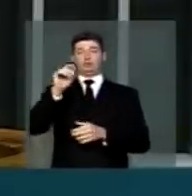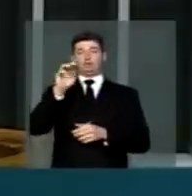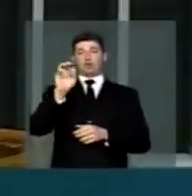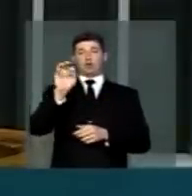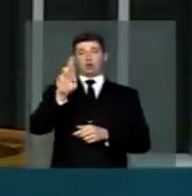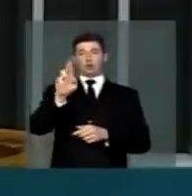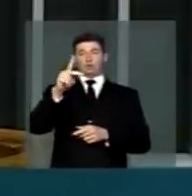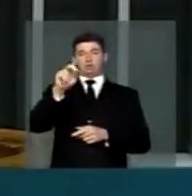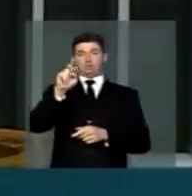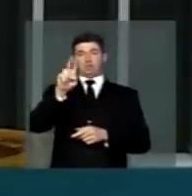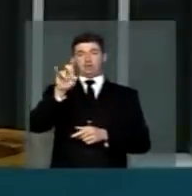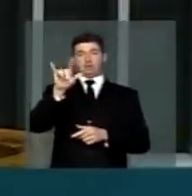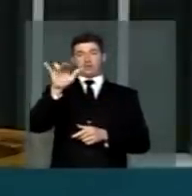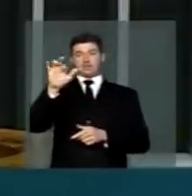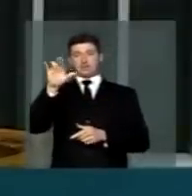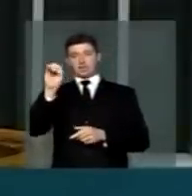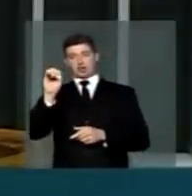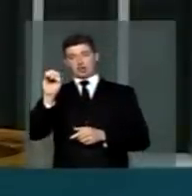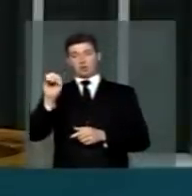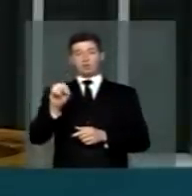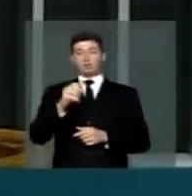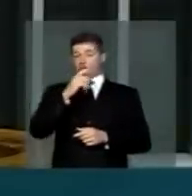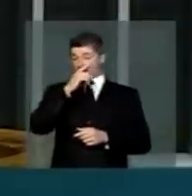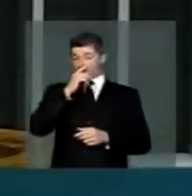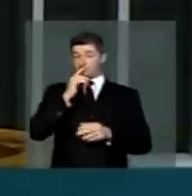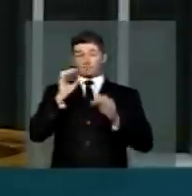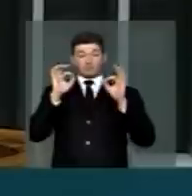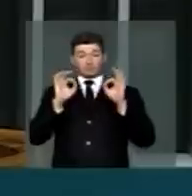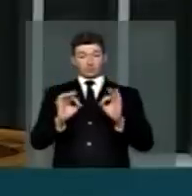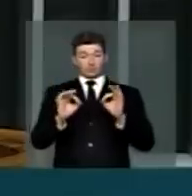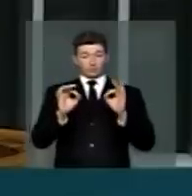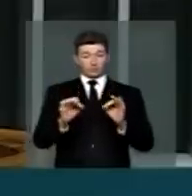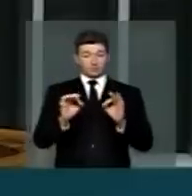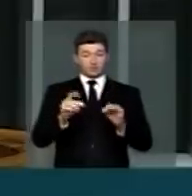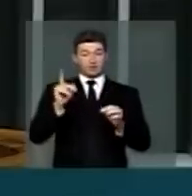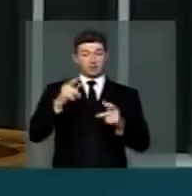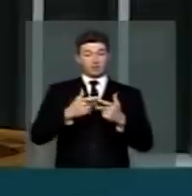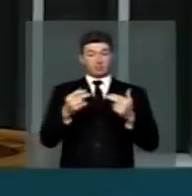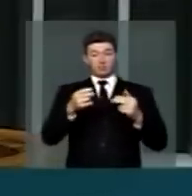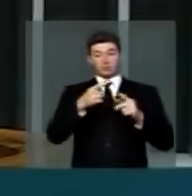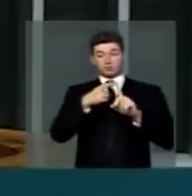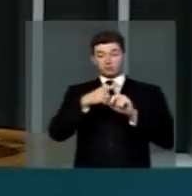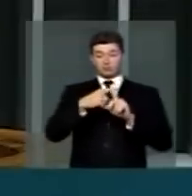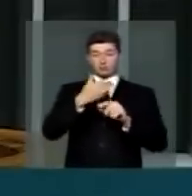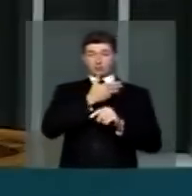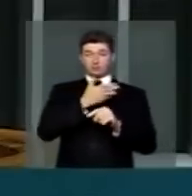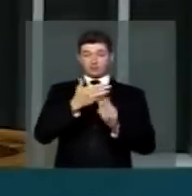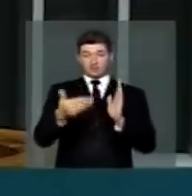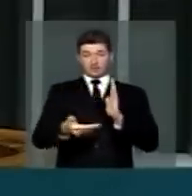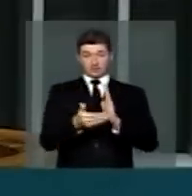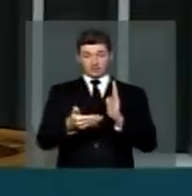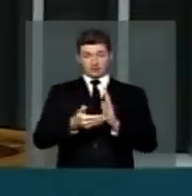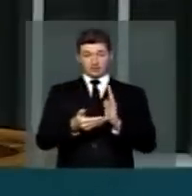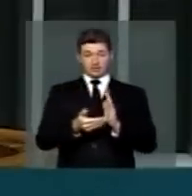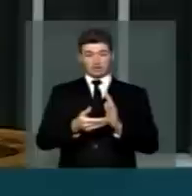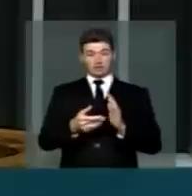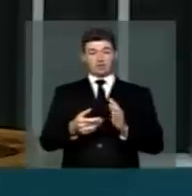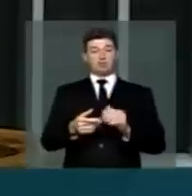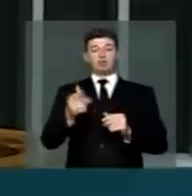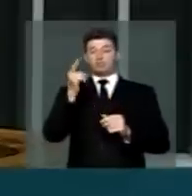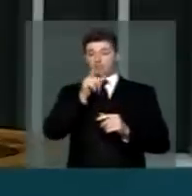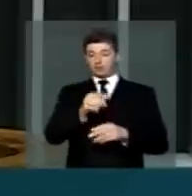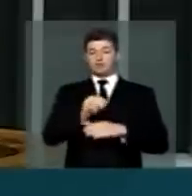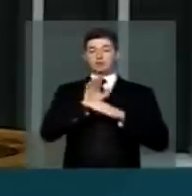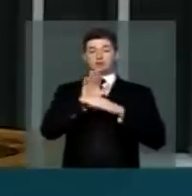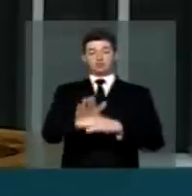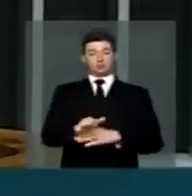fator previdenciário, sem dúvida, será a agenda positiva que a Câmara dos Deputados vai dar